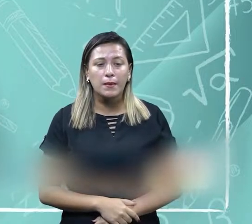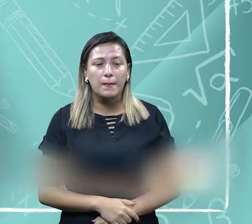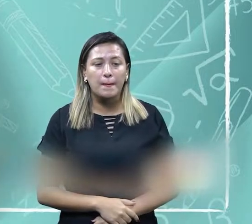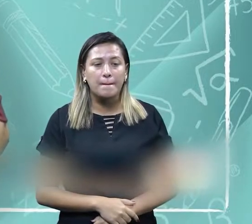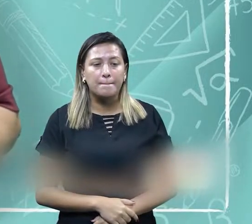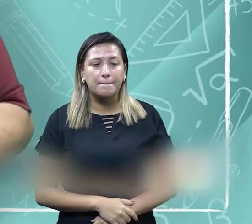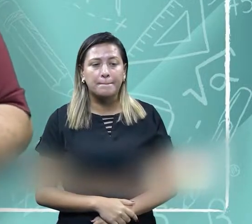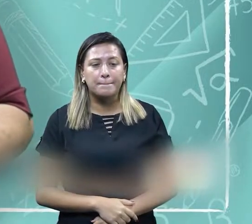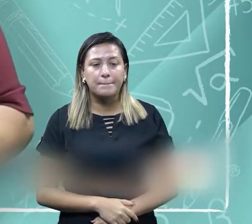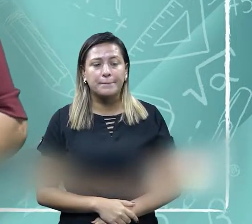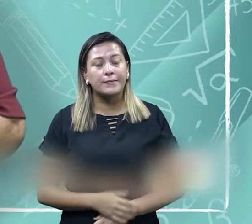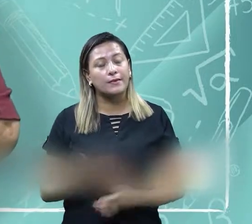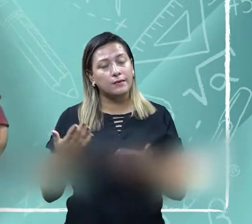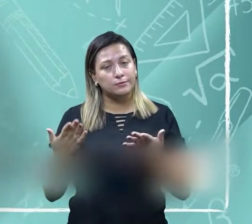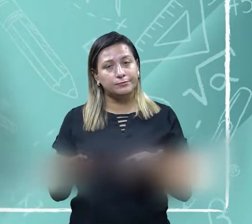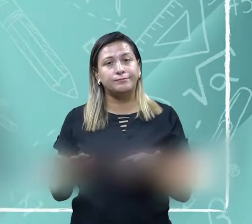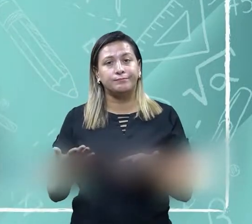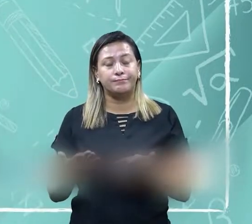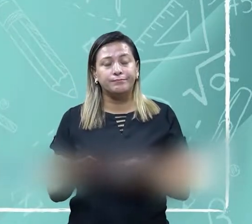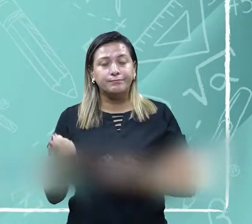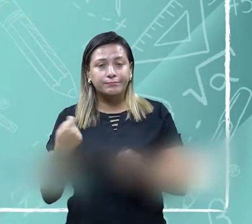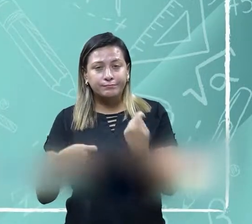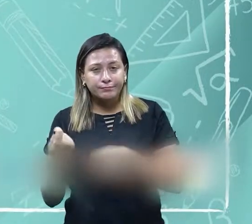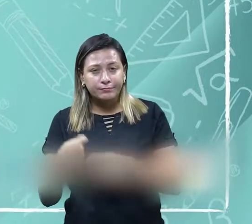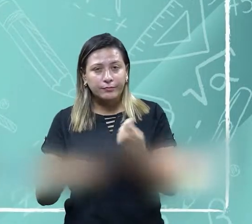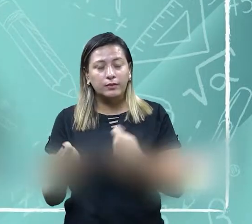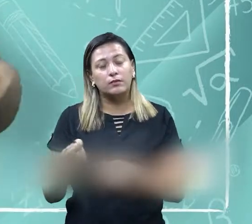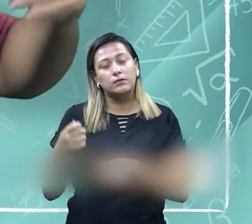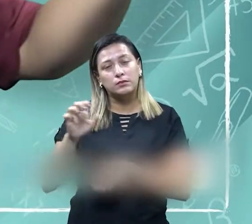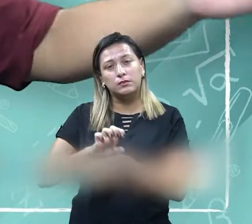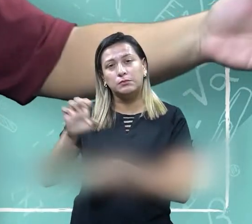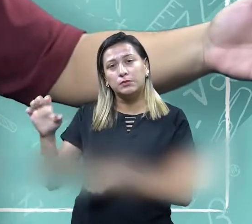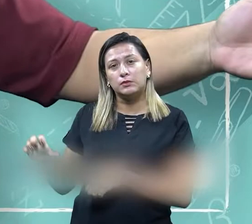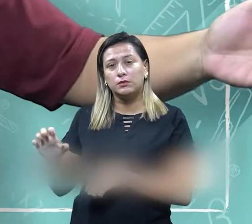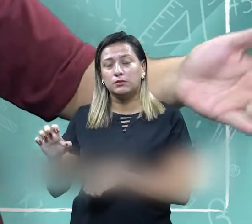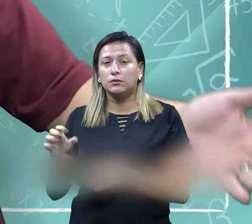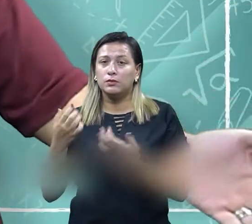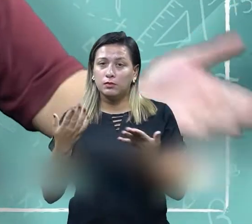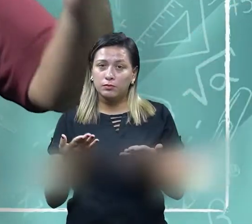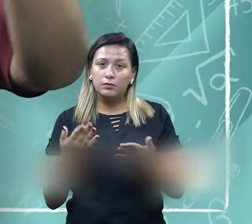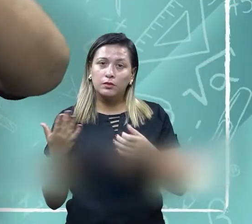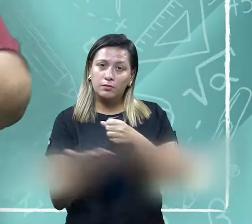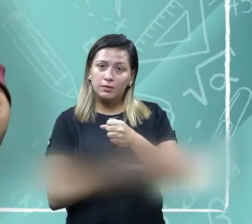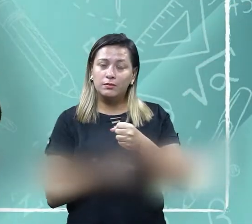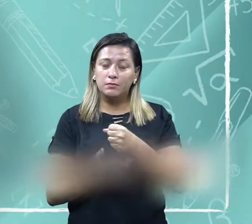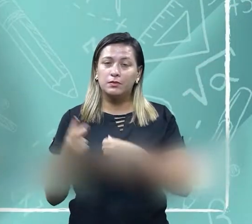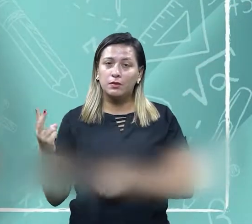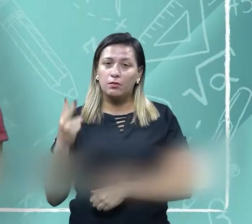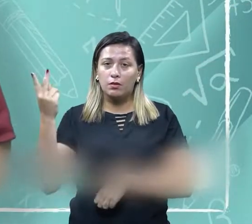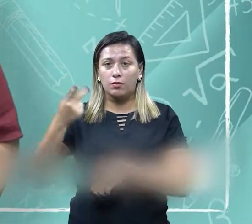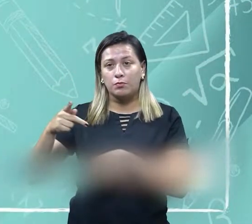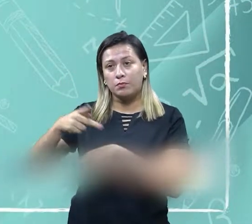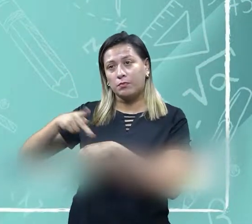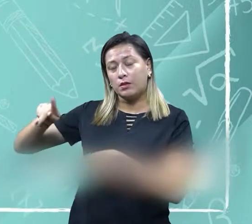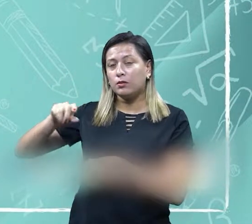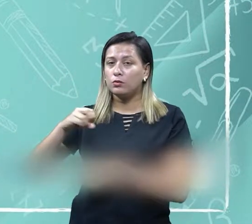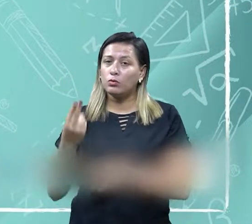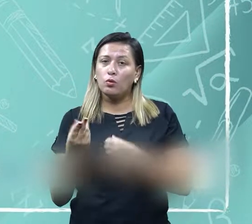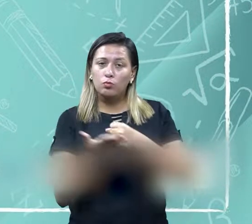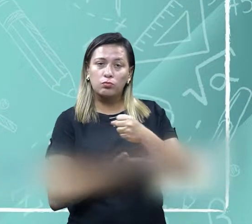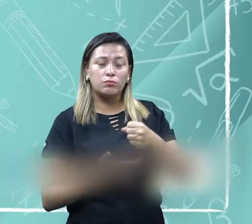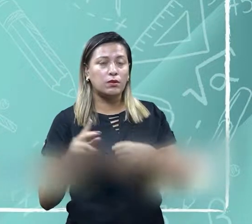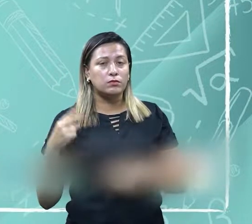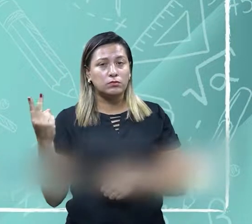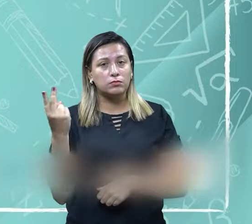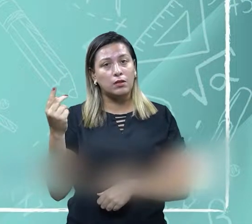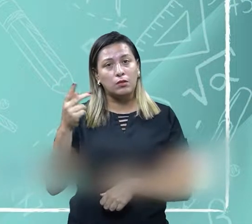ponto quando se negocia uma exportação. Se você vai levar em consideração o preço internacional ou o preço interno do produto.